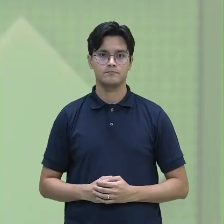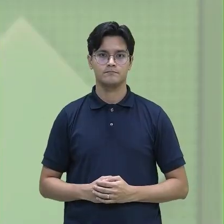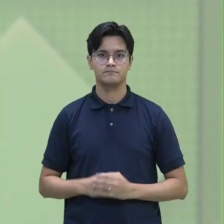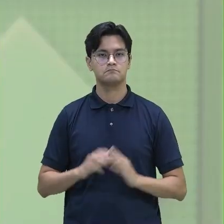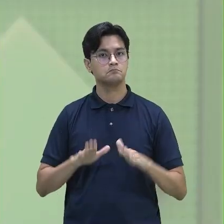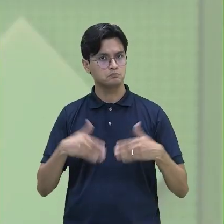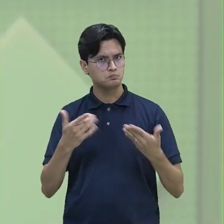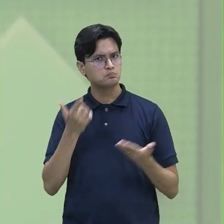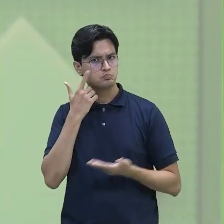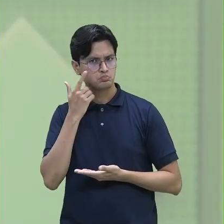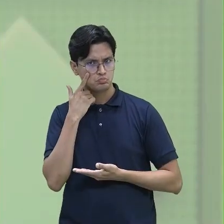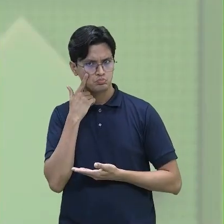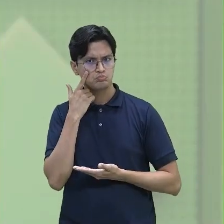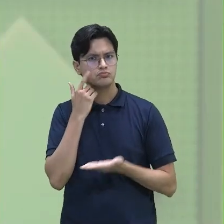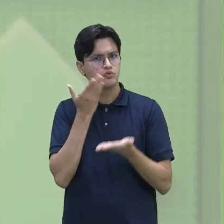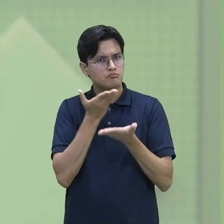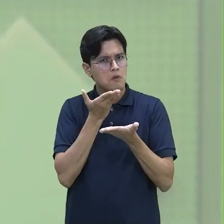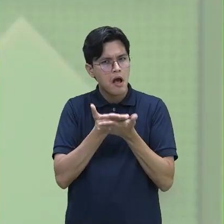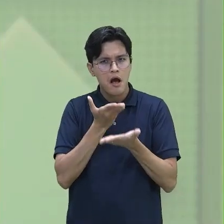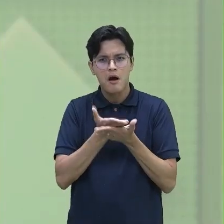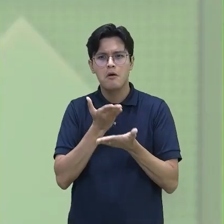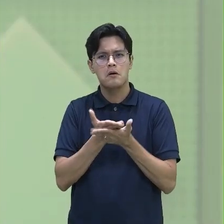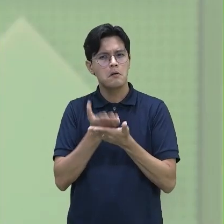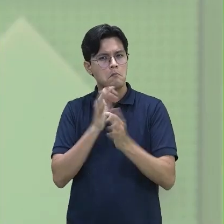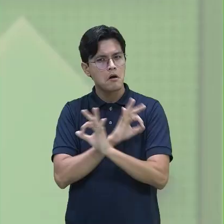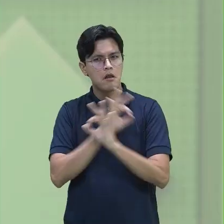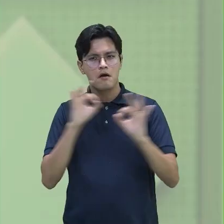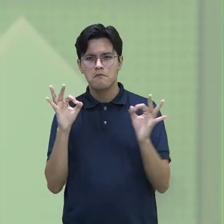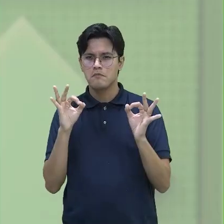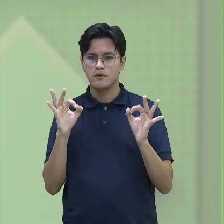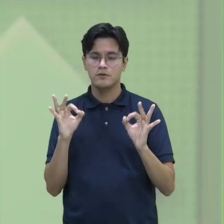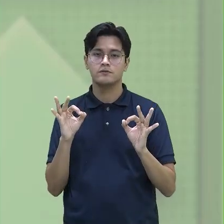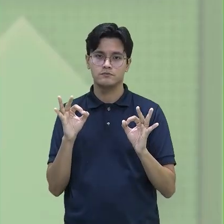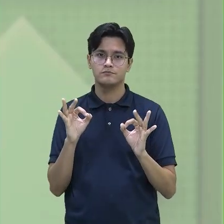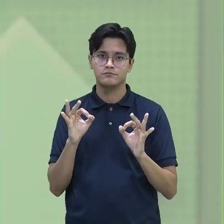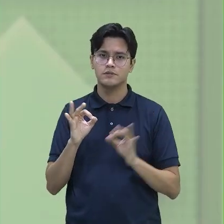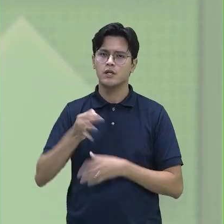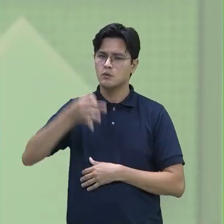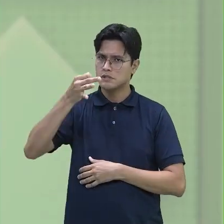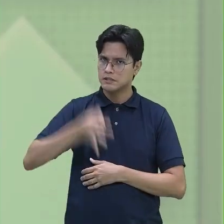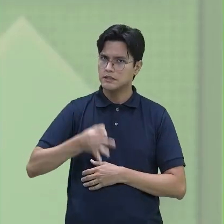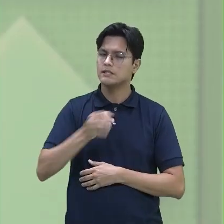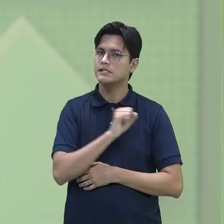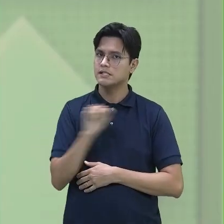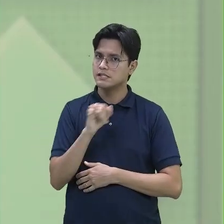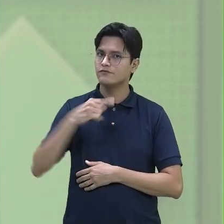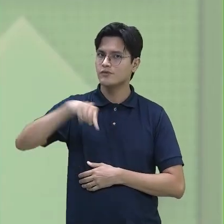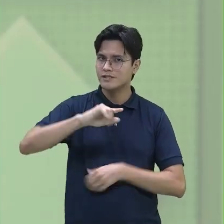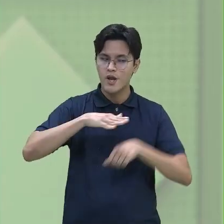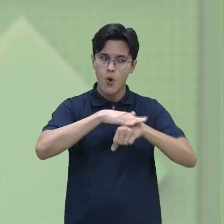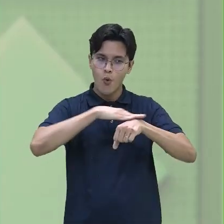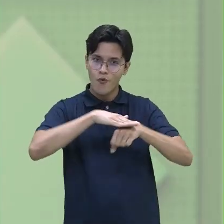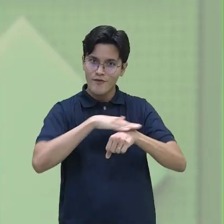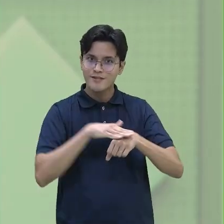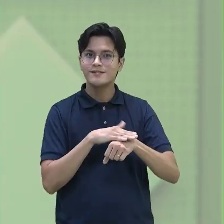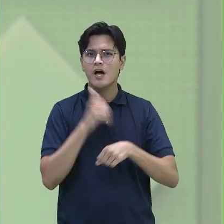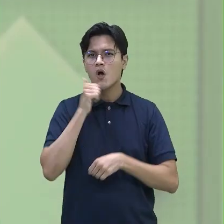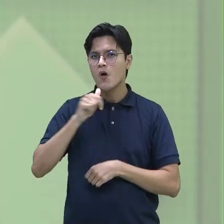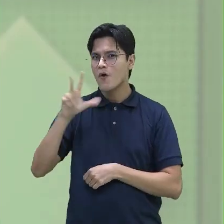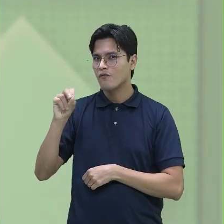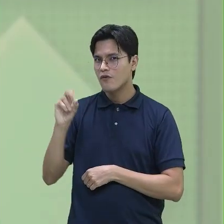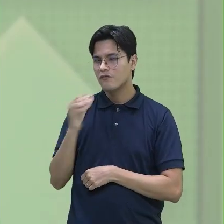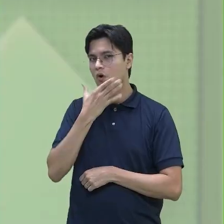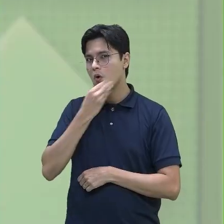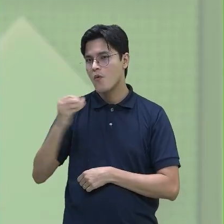Olha só que aula nós tivemos aí. E com certeza, se você for conversar com os seus avós, ele também vai dar uma aula sobre o uso